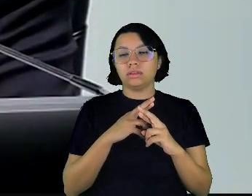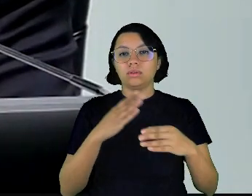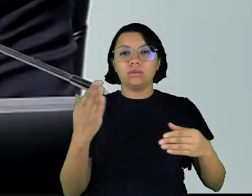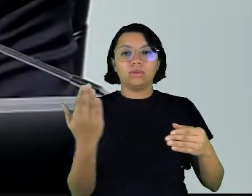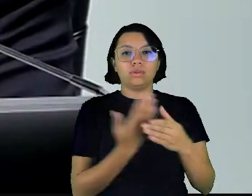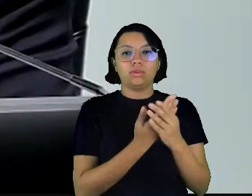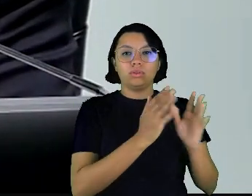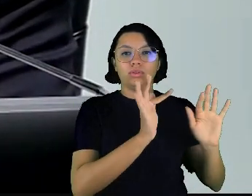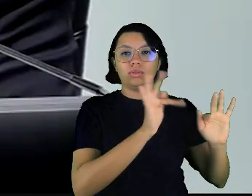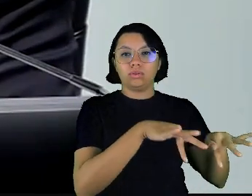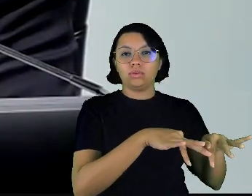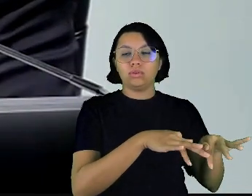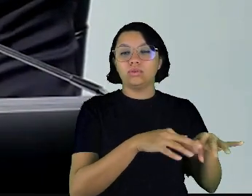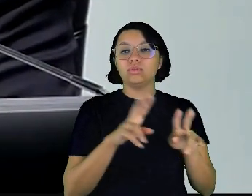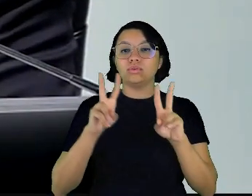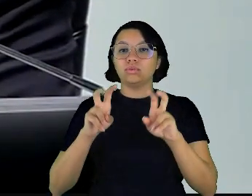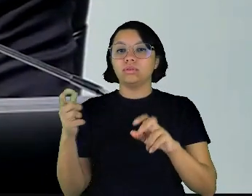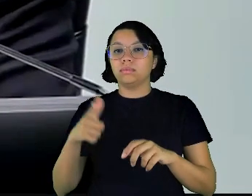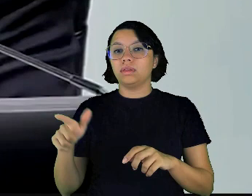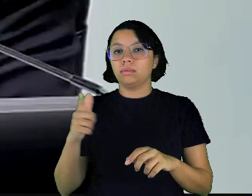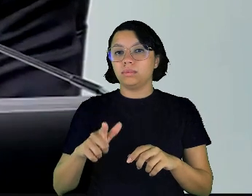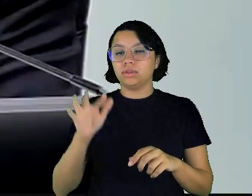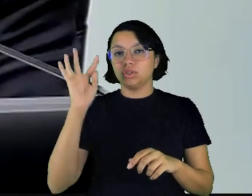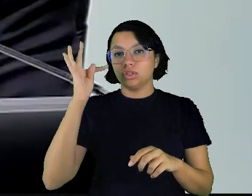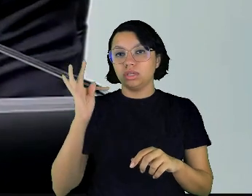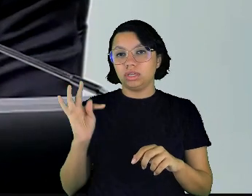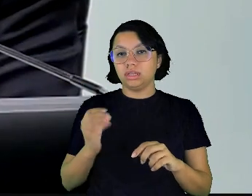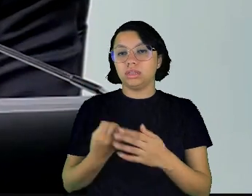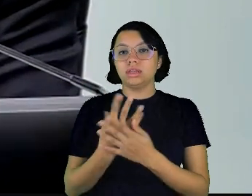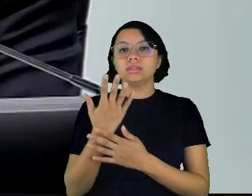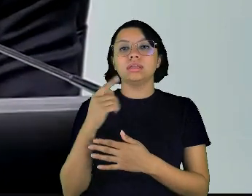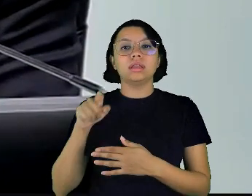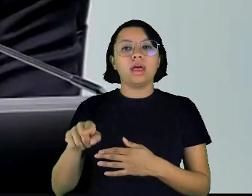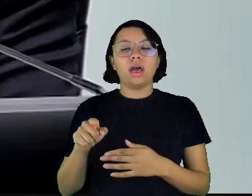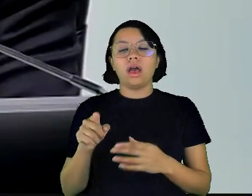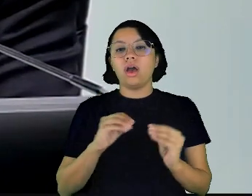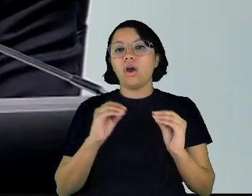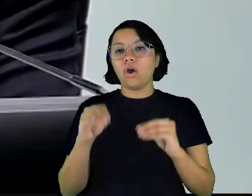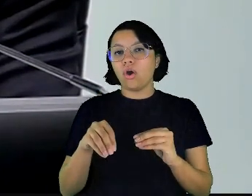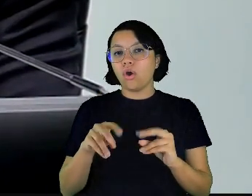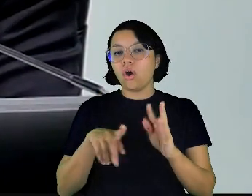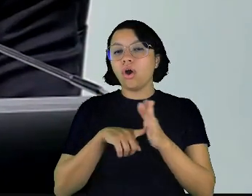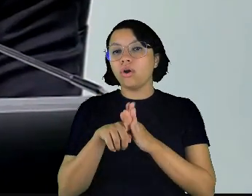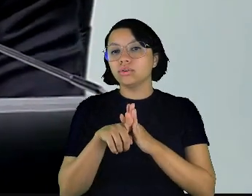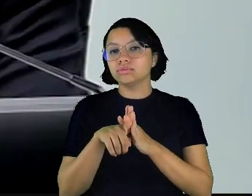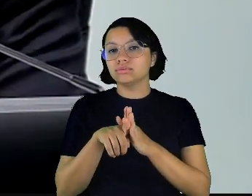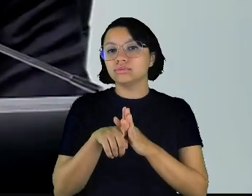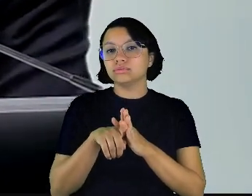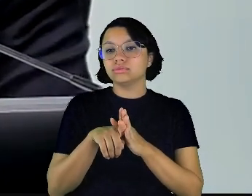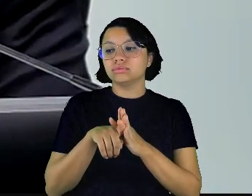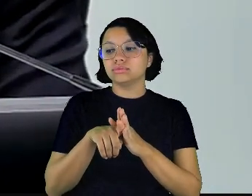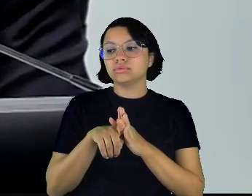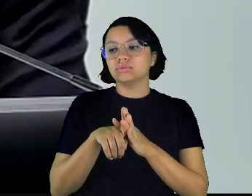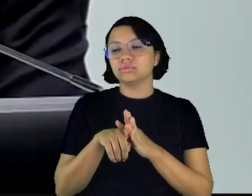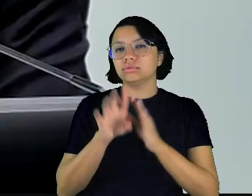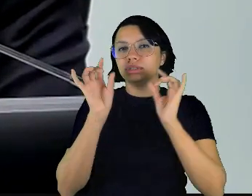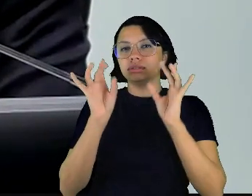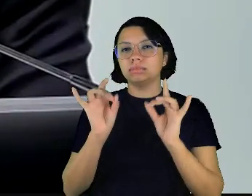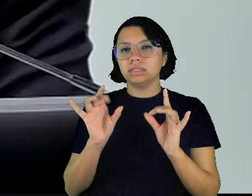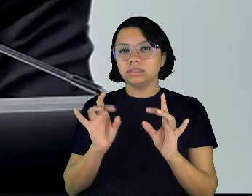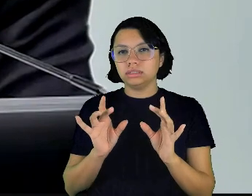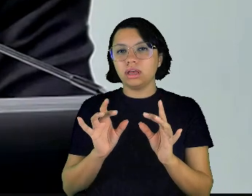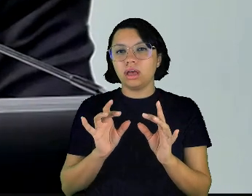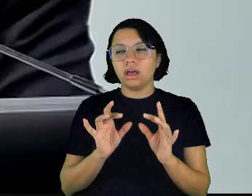o tema repetitivo e a tese formada, lá se coloca a questão, se destaca muito, né, no voto, a